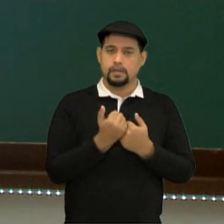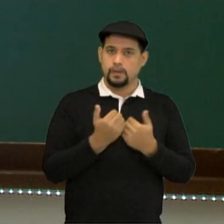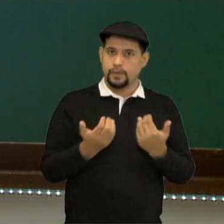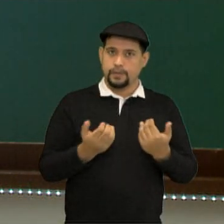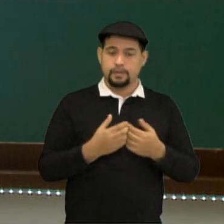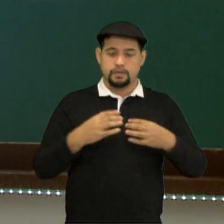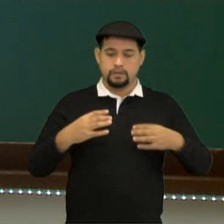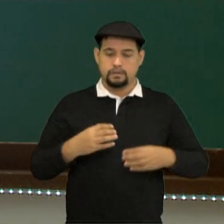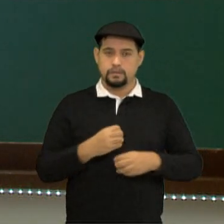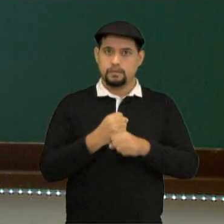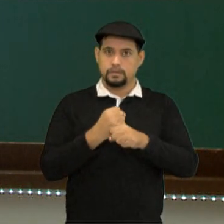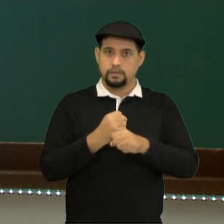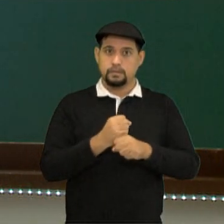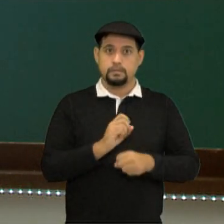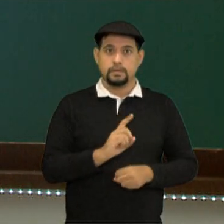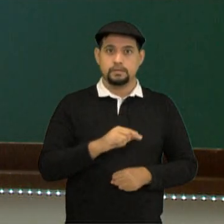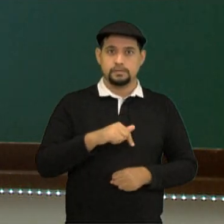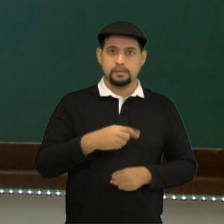o montante